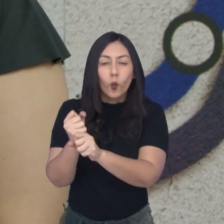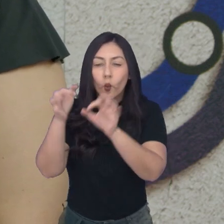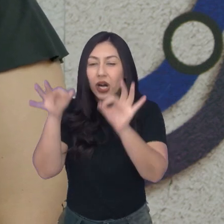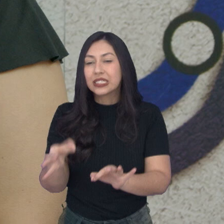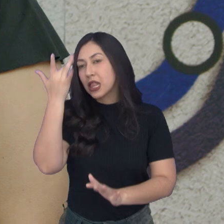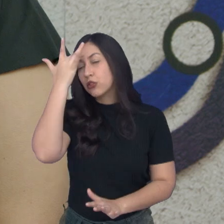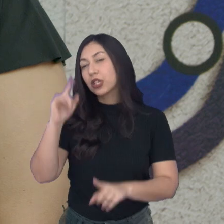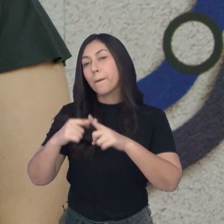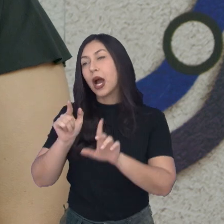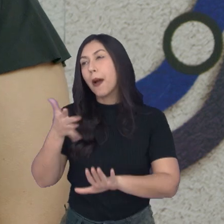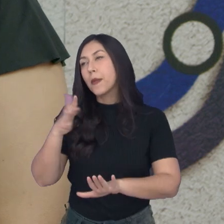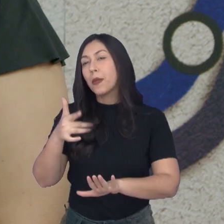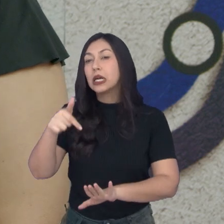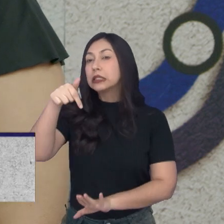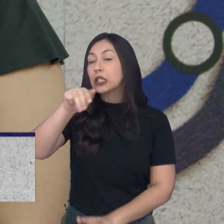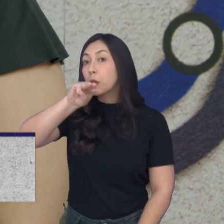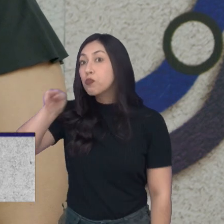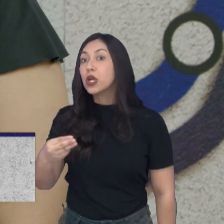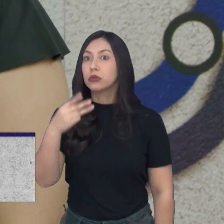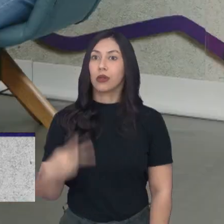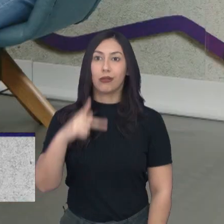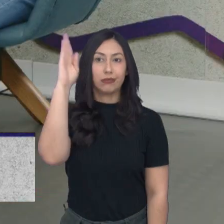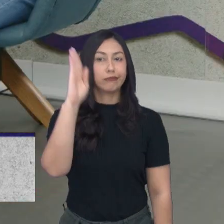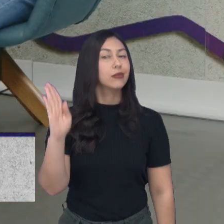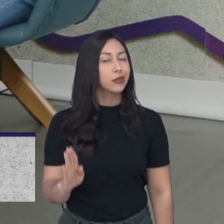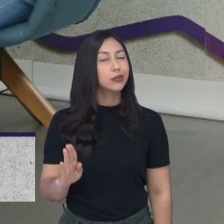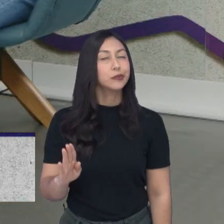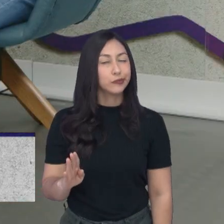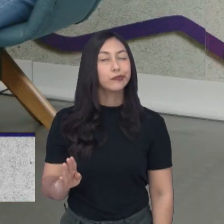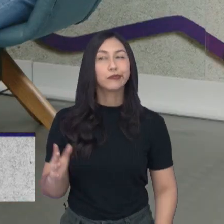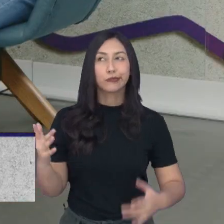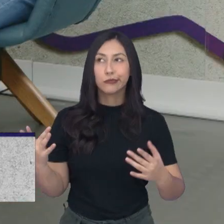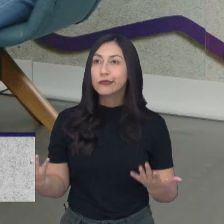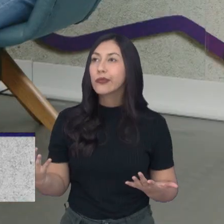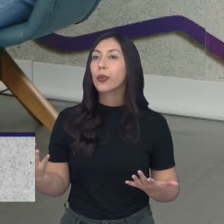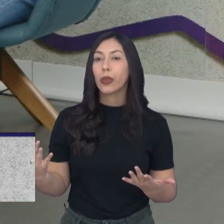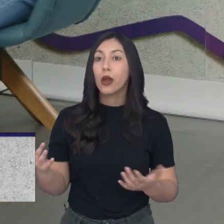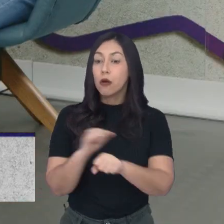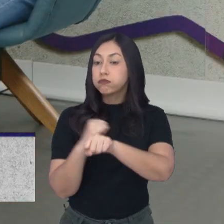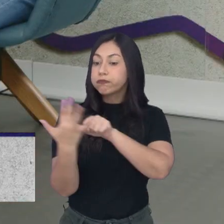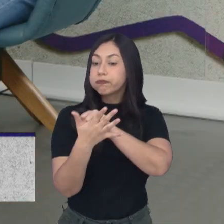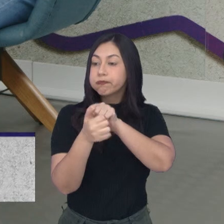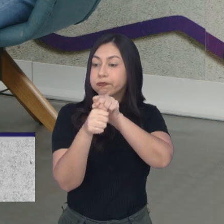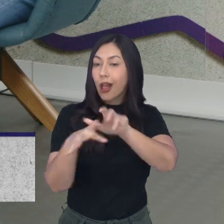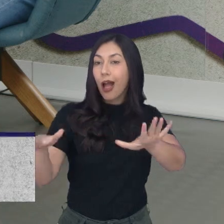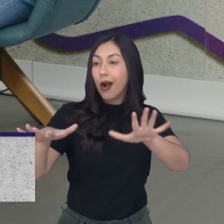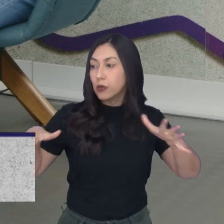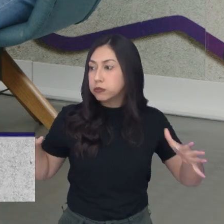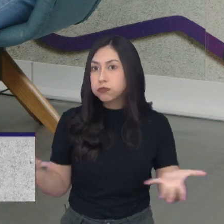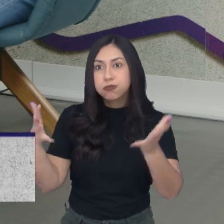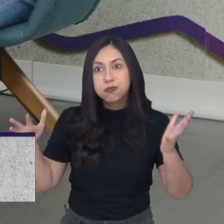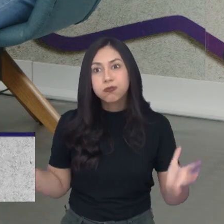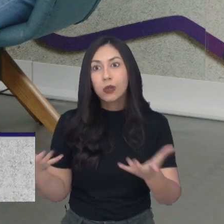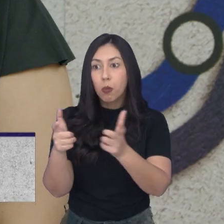milhões de vegetarianos e veganos no Brasil. Nossa! Então, teve muito... A pandemia deu um impulso muito grande